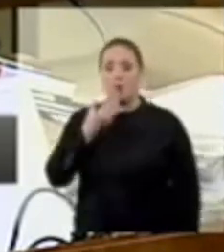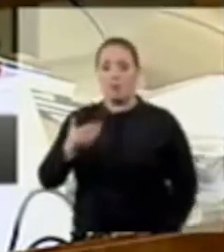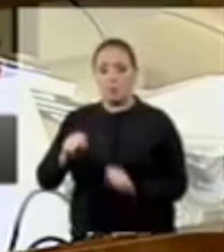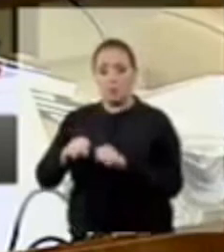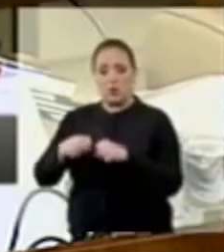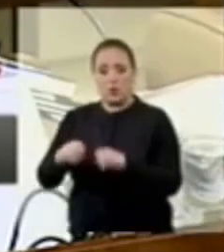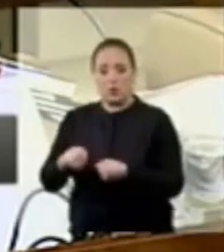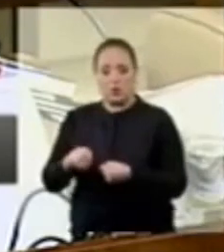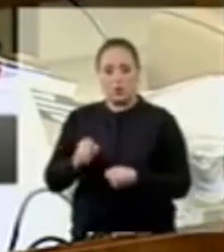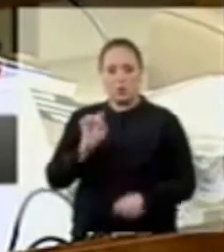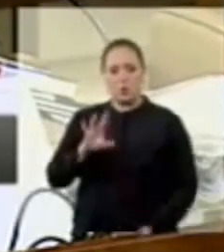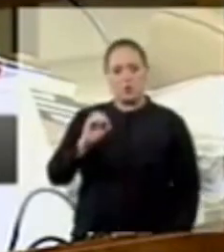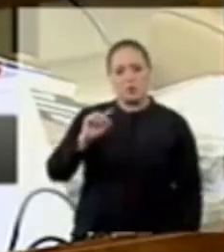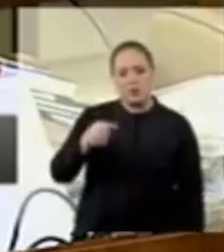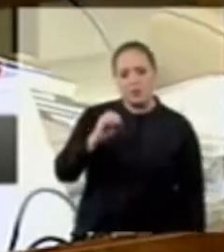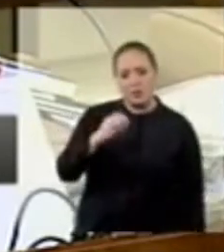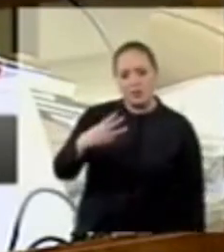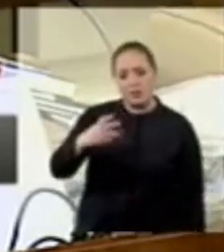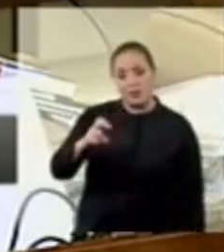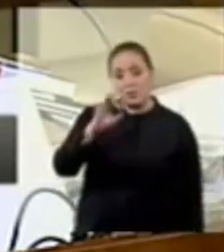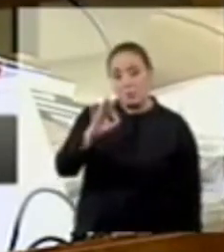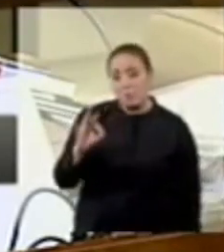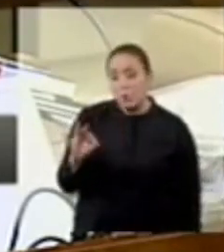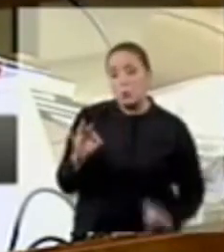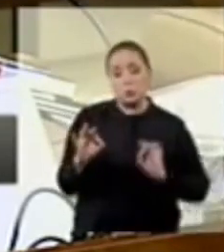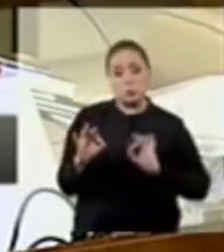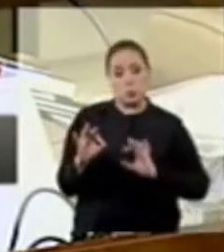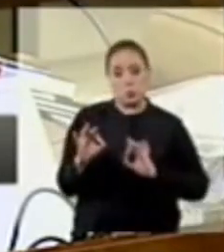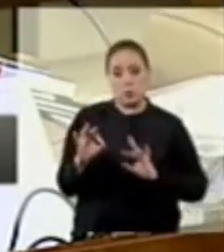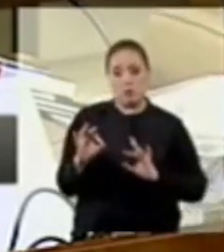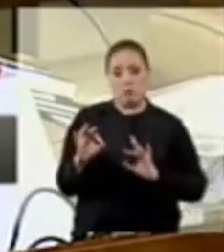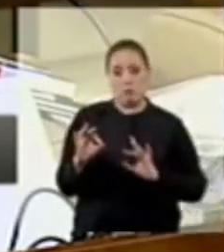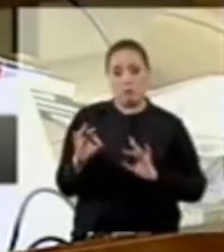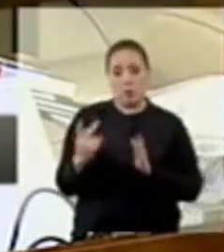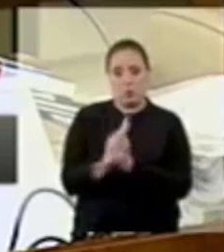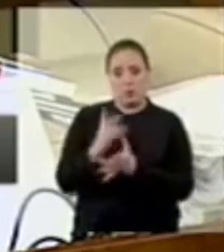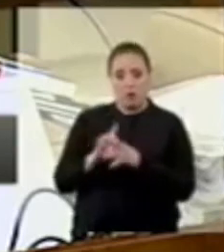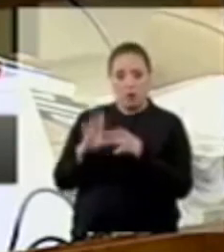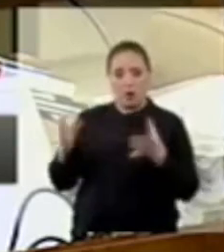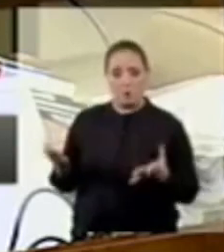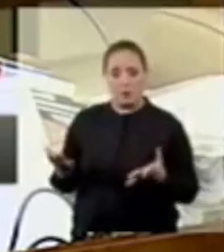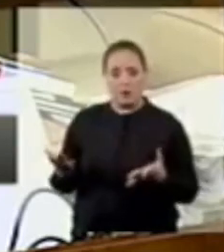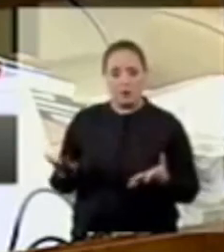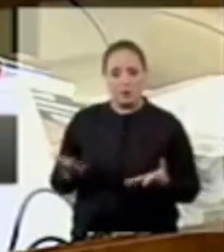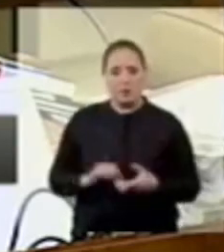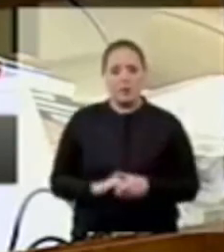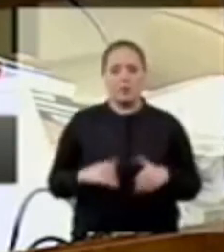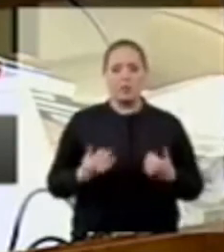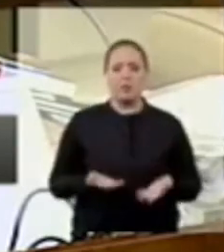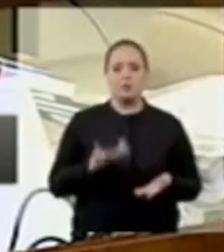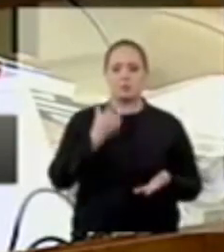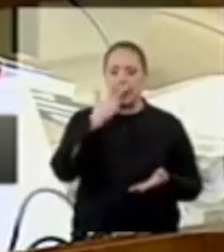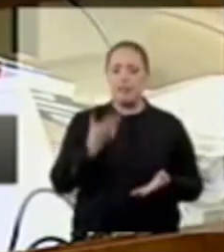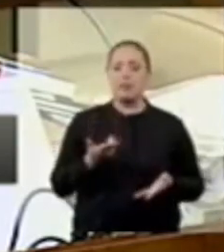apenas 0,03 35% de absolvições de modo que subordinar todo o sistema de